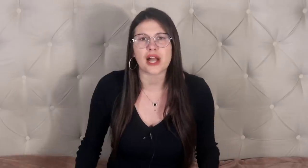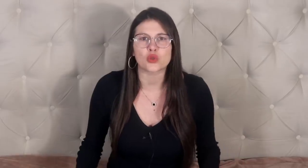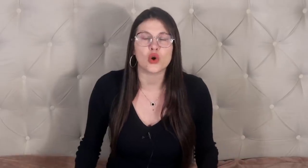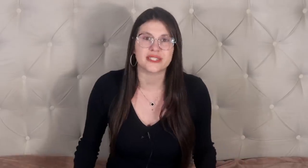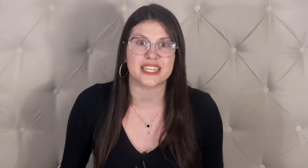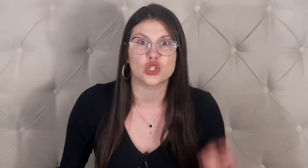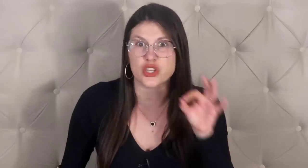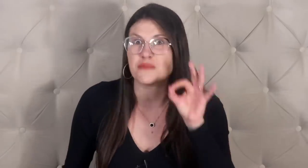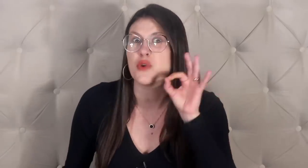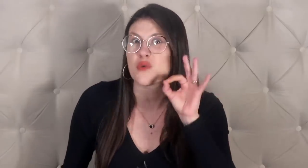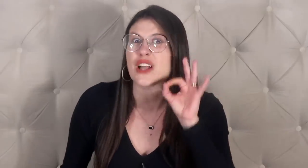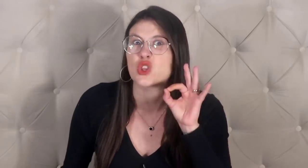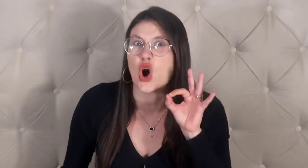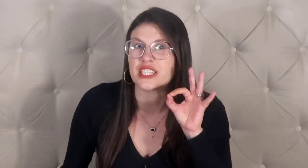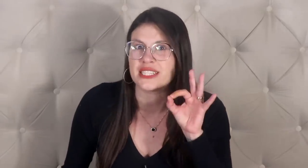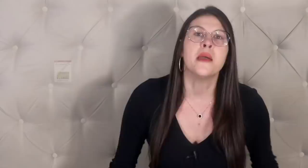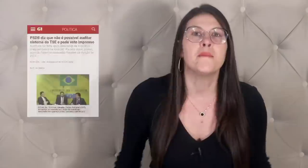em